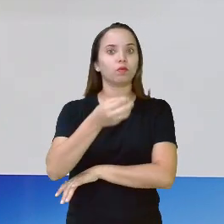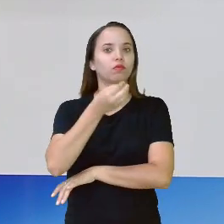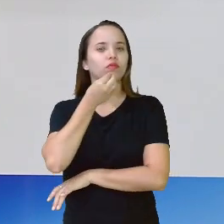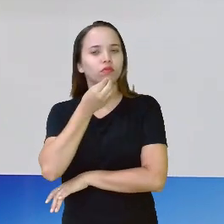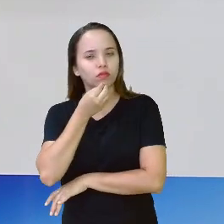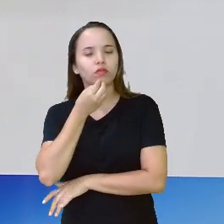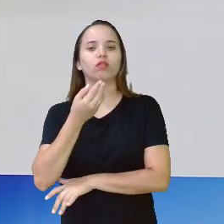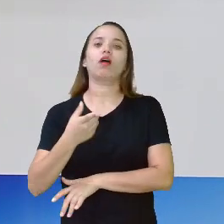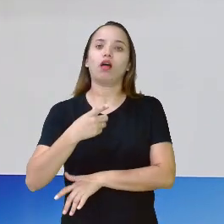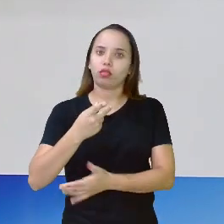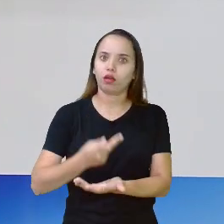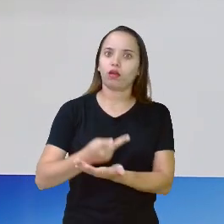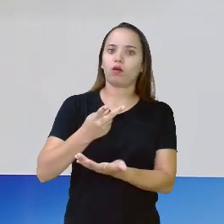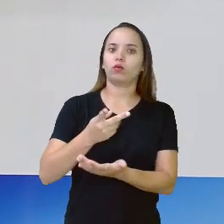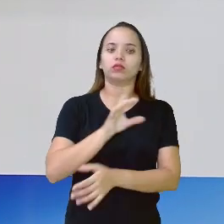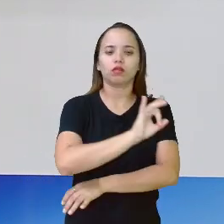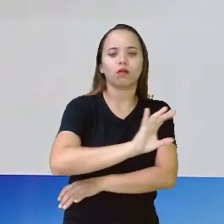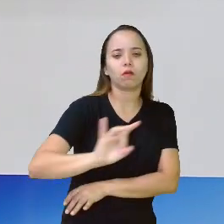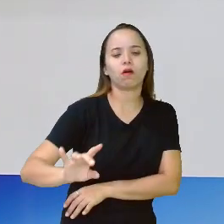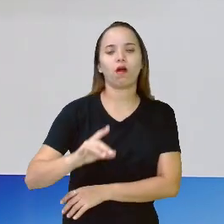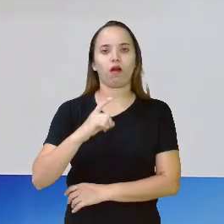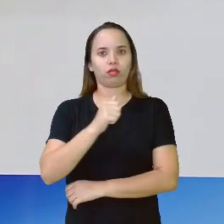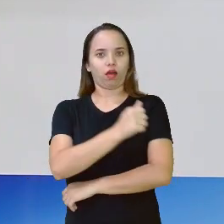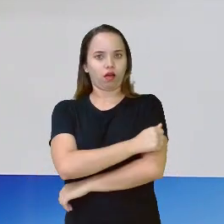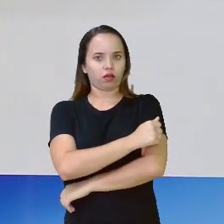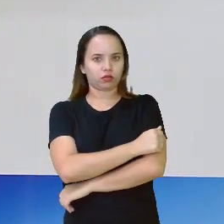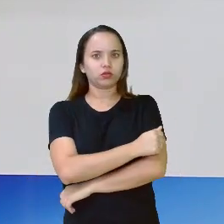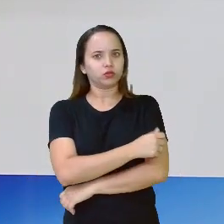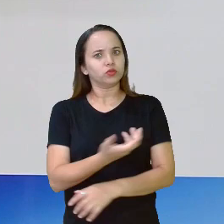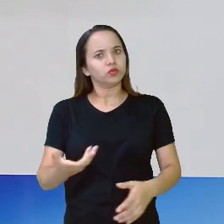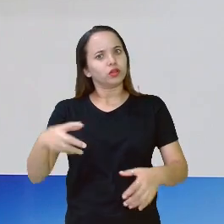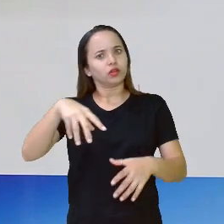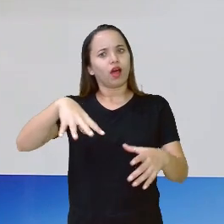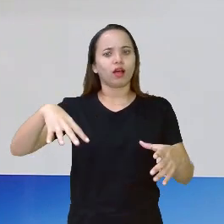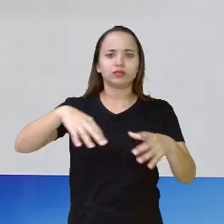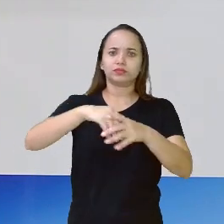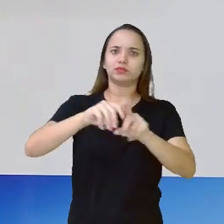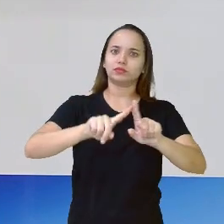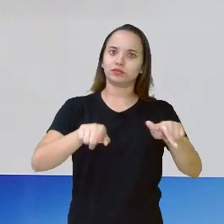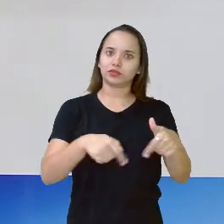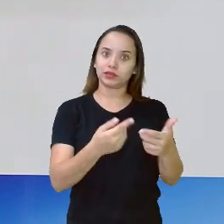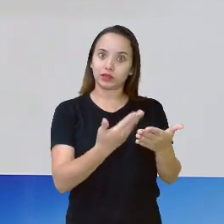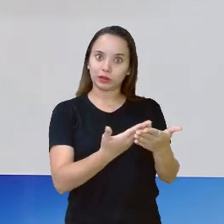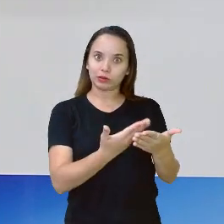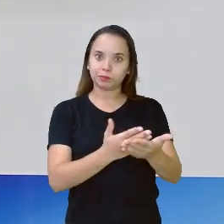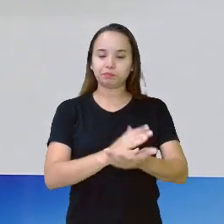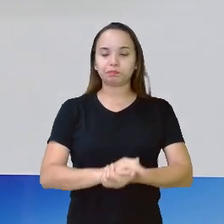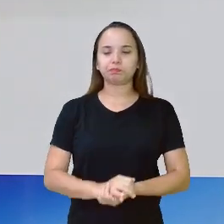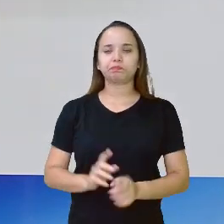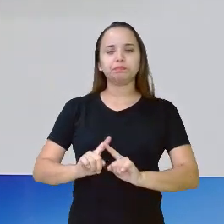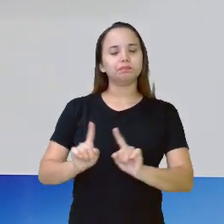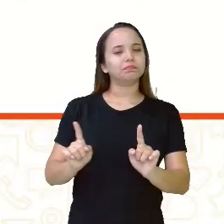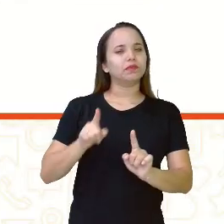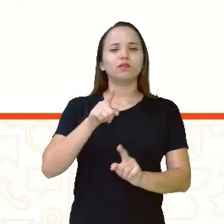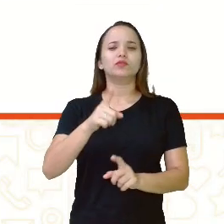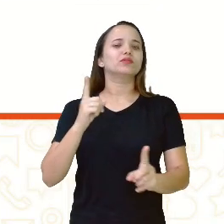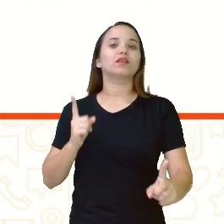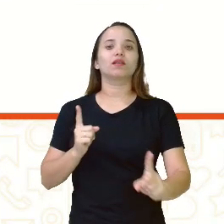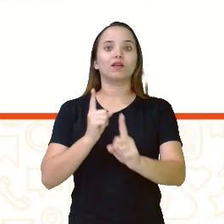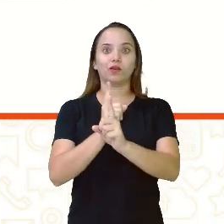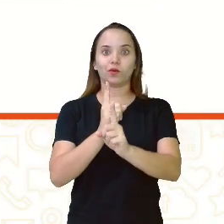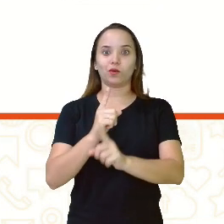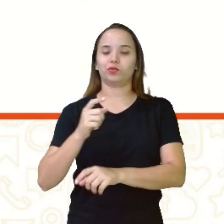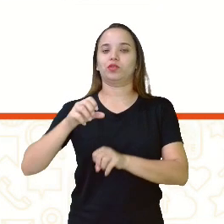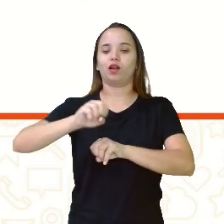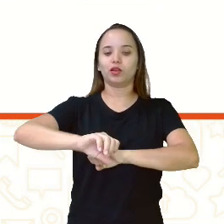possibilidades cheguem a cada estudante que está ali inserido na sua sala. Mas você pode encontrar